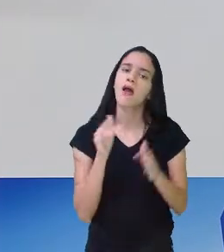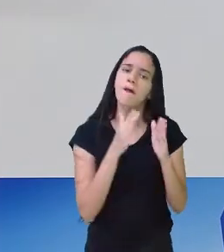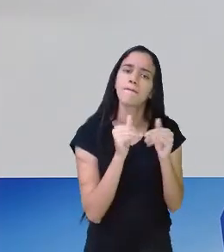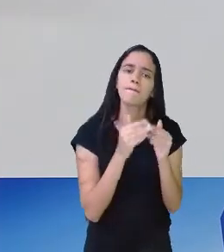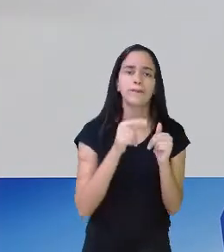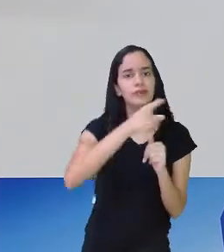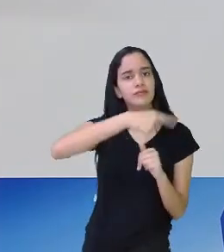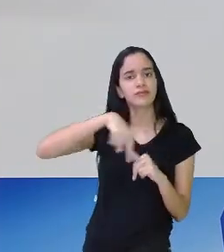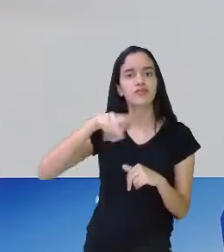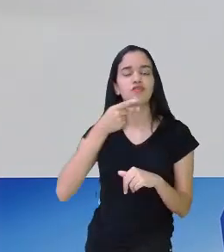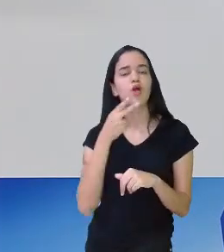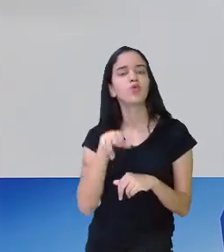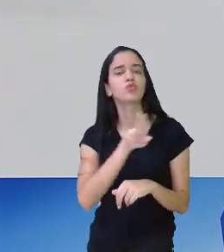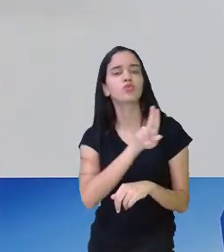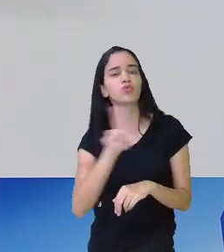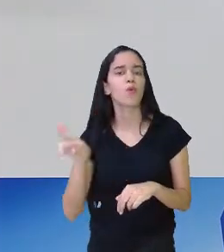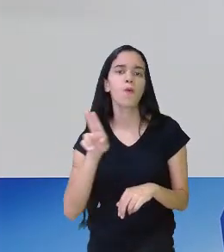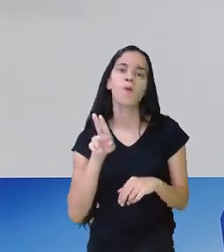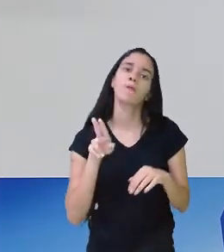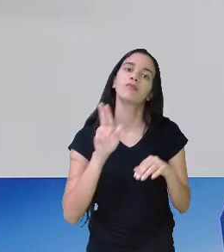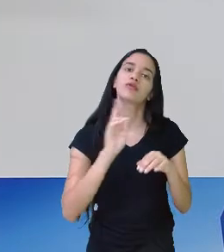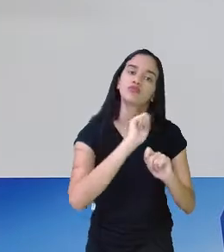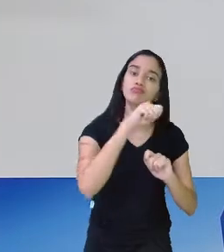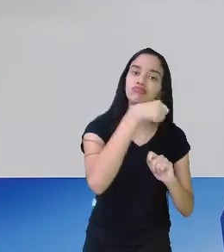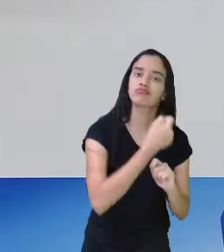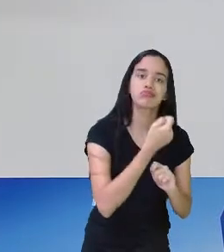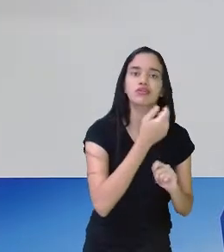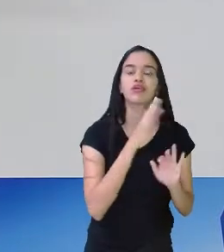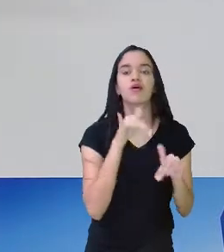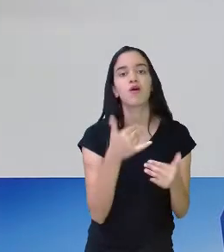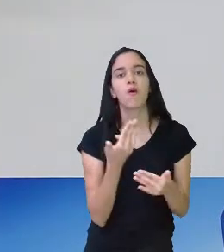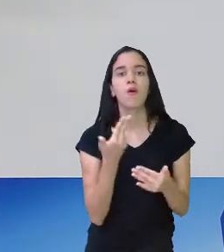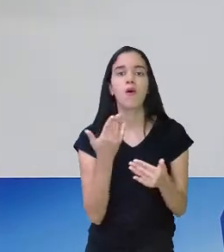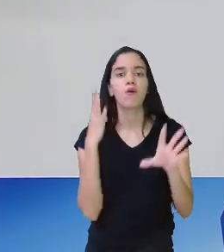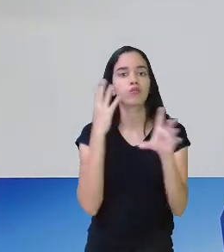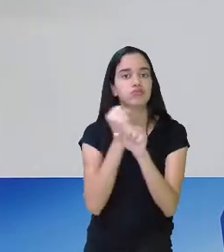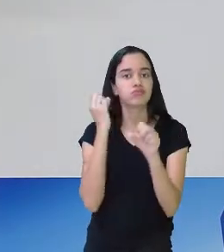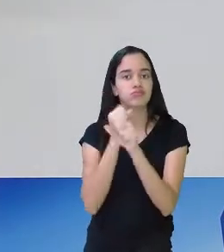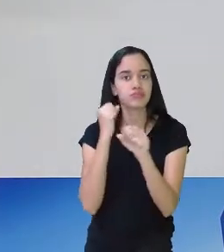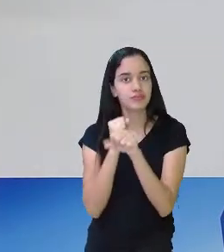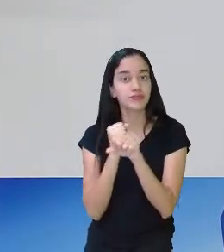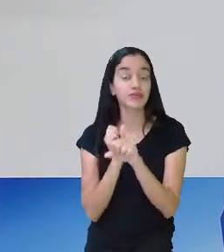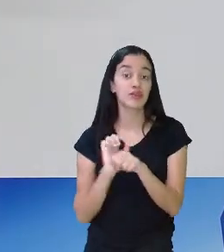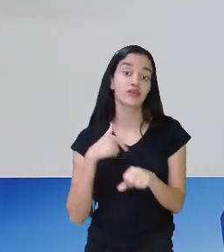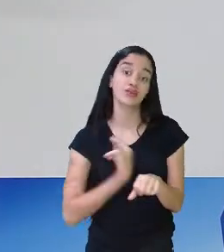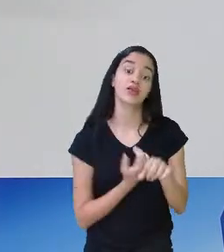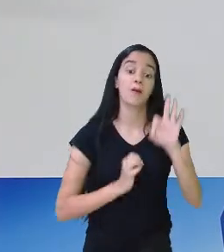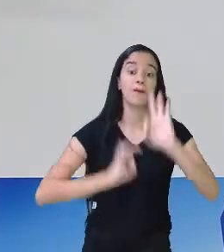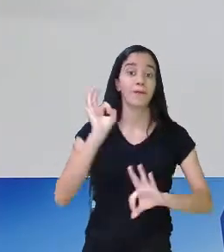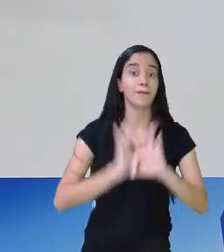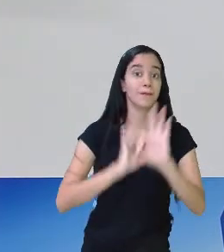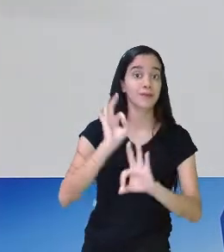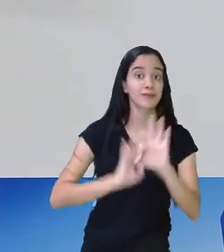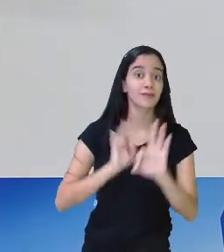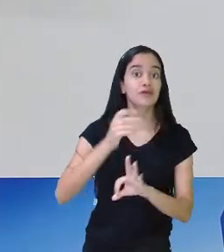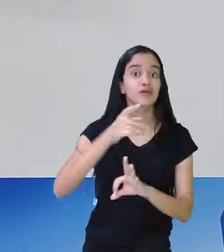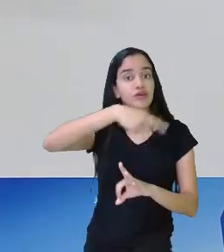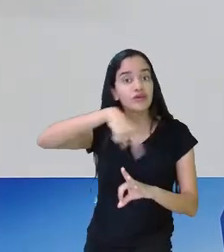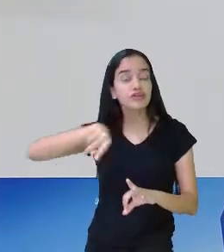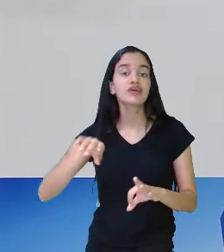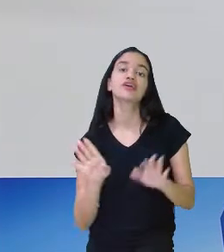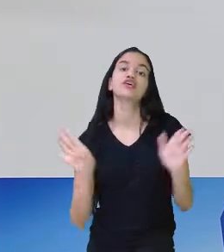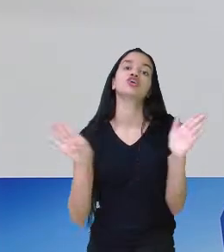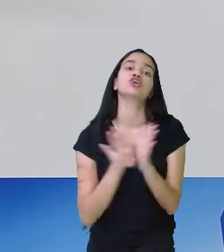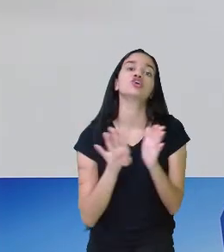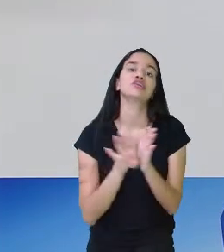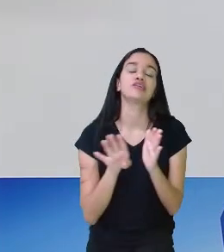vocês falarem qual é o nome do sinal, qual é o nome da operação. Então, a gente está preparando vocês para quando vocês chegarem no